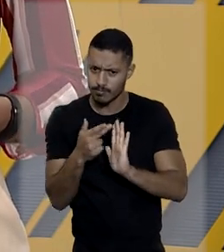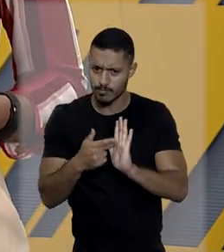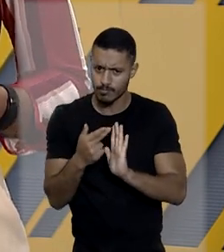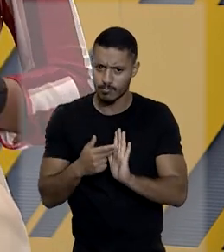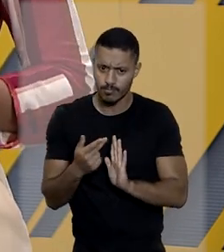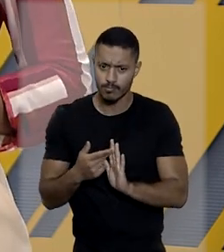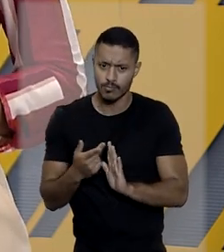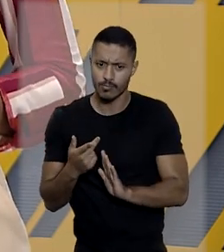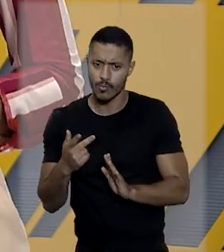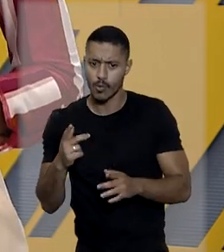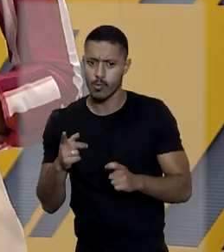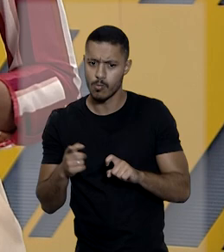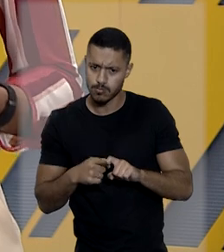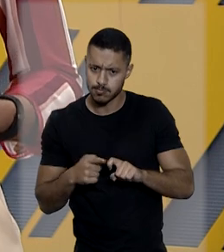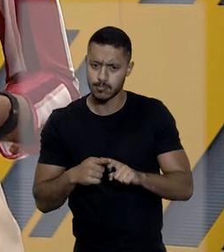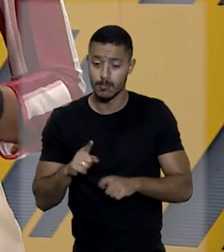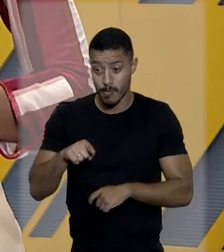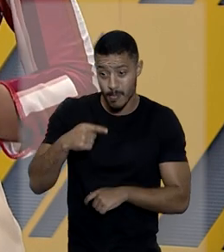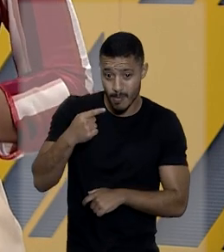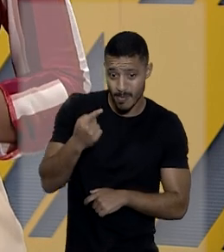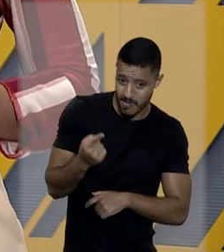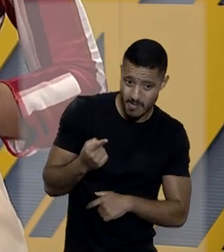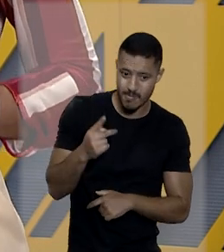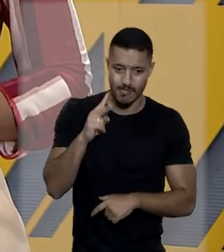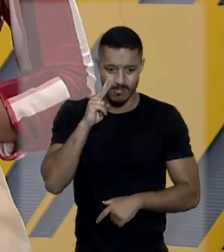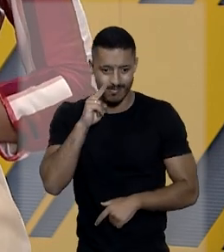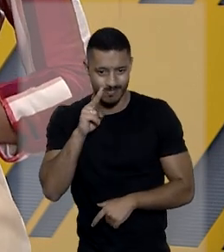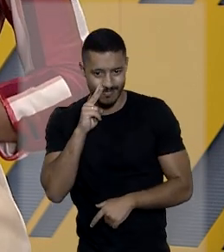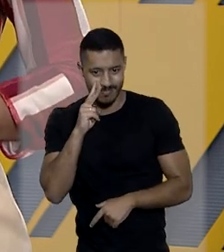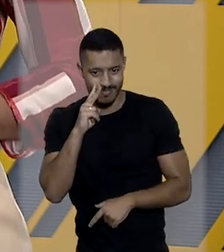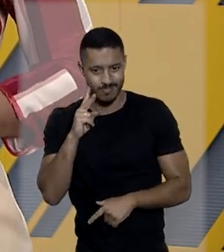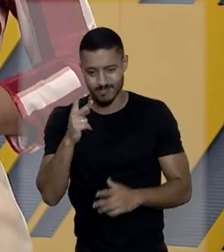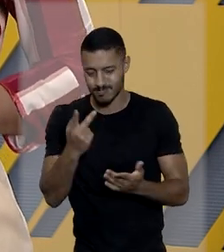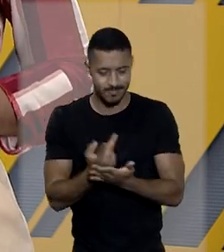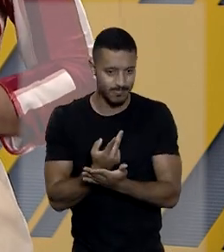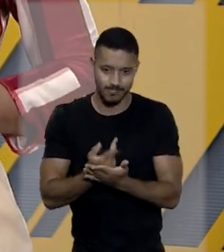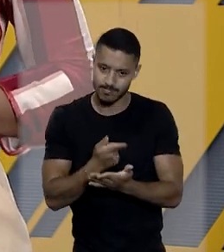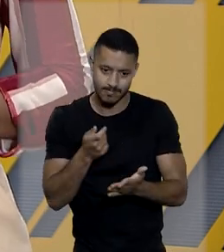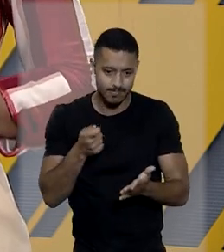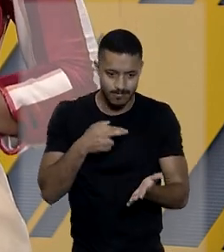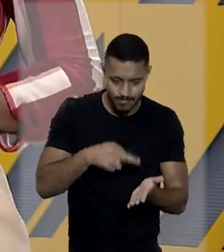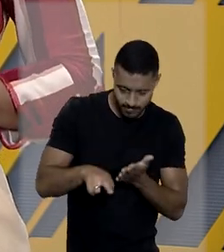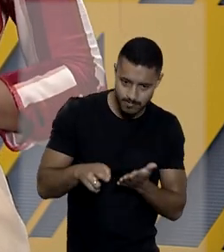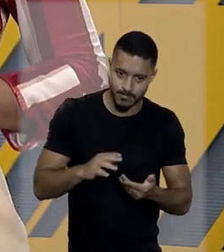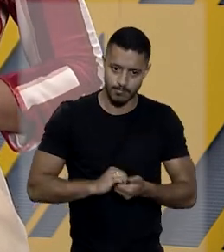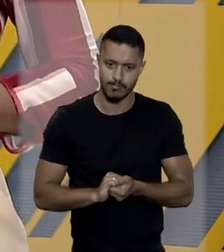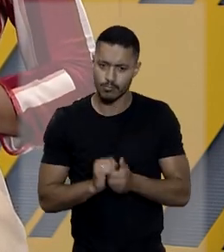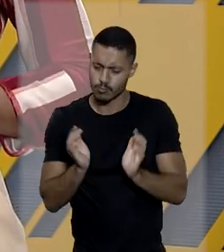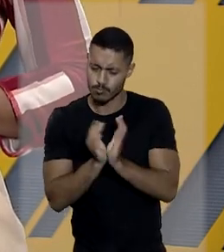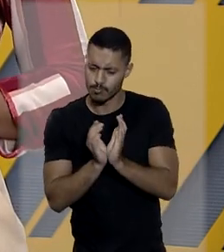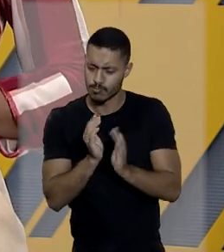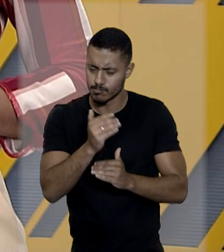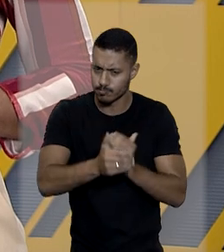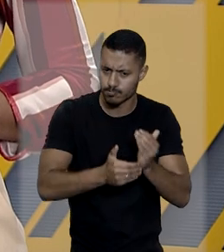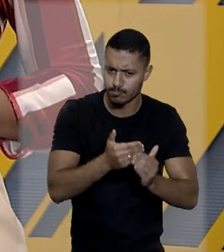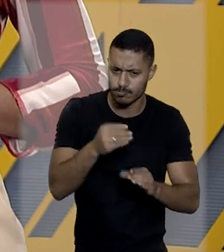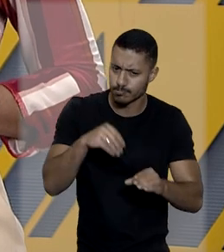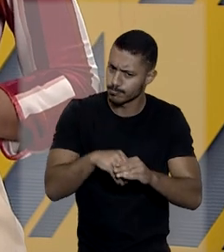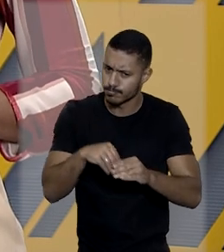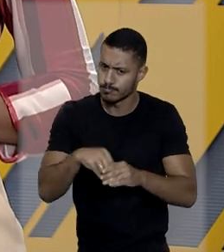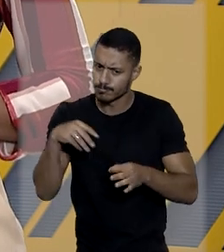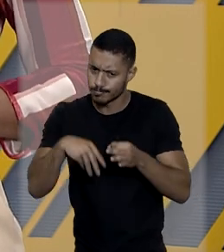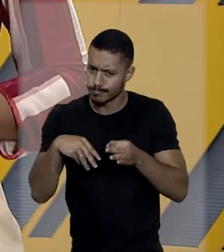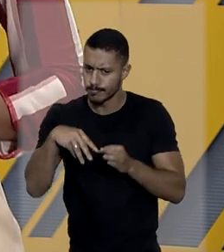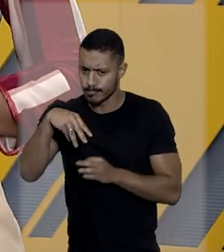fora da rede credenciada, depois que a cobertura pelo plano foi indevidamente negada. O colegiado seguiu o voto do